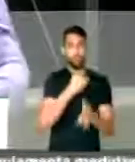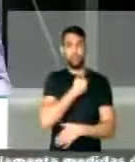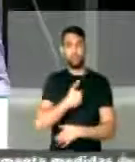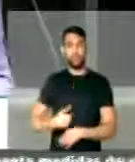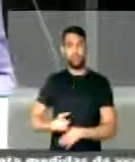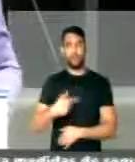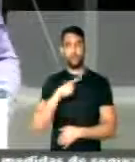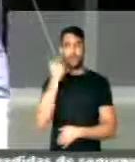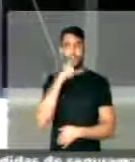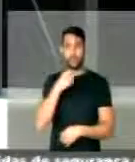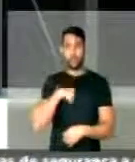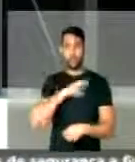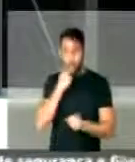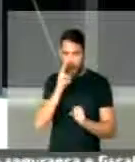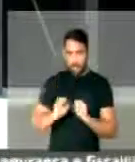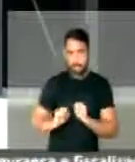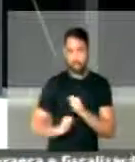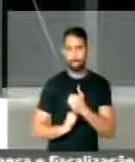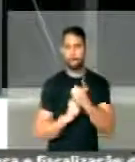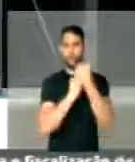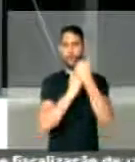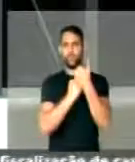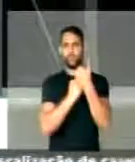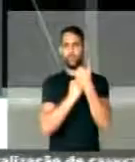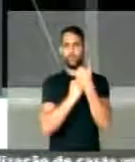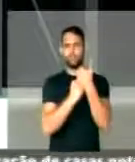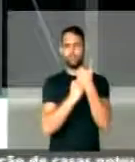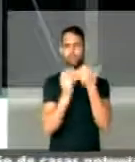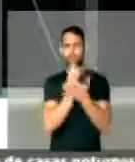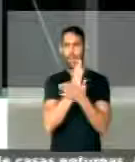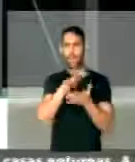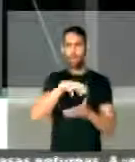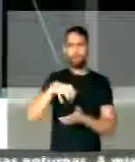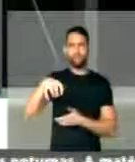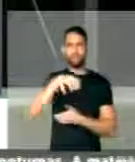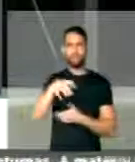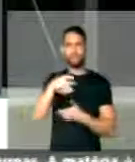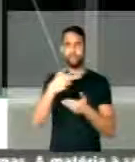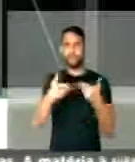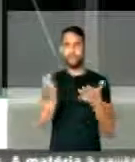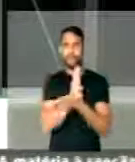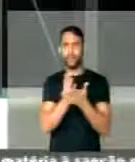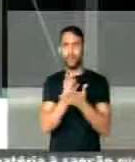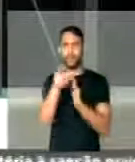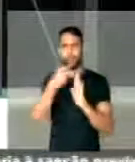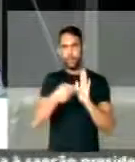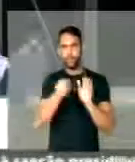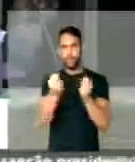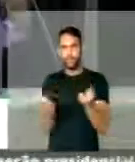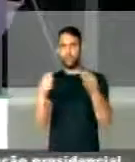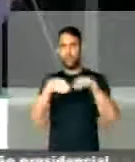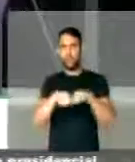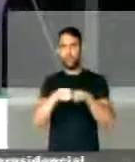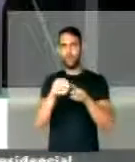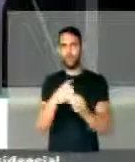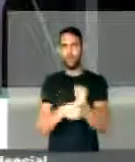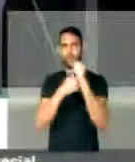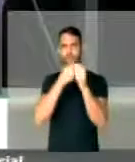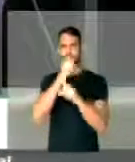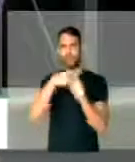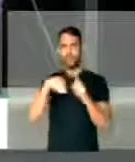verdadeiramente dão sustentação econômica na política de inclusão e de seguridade.